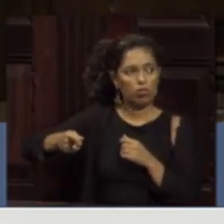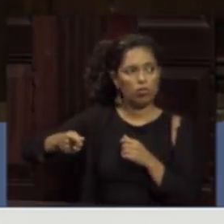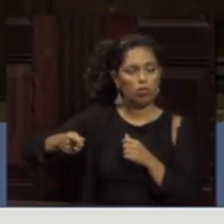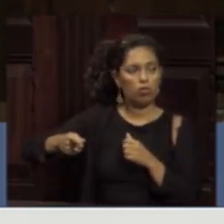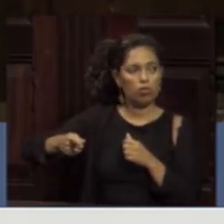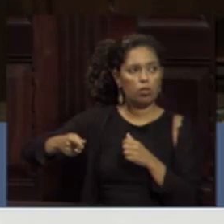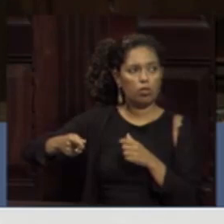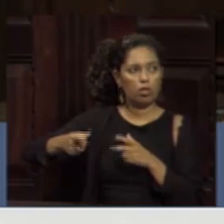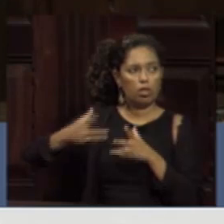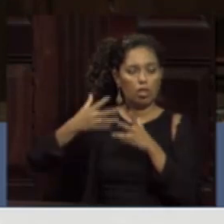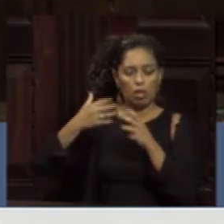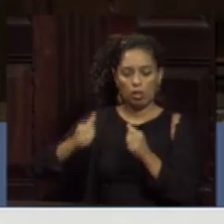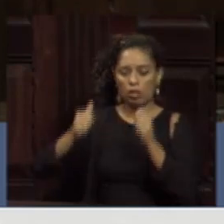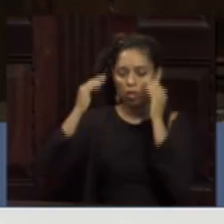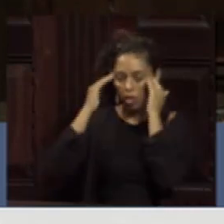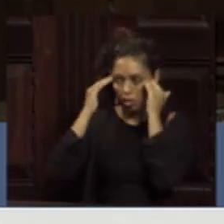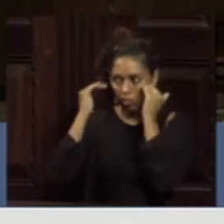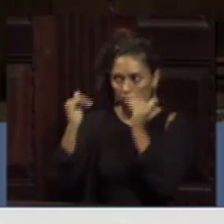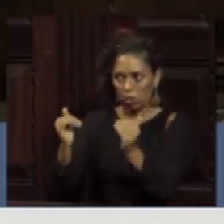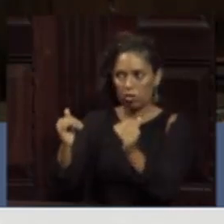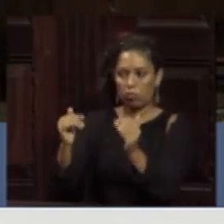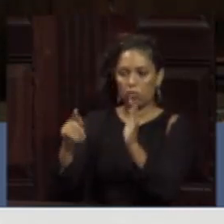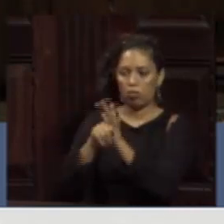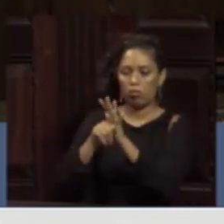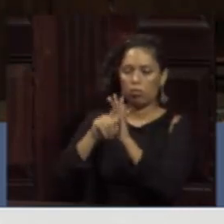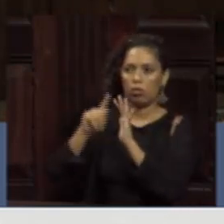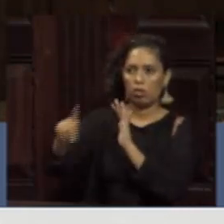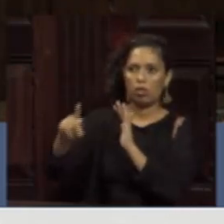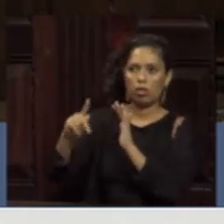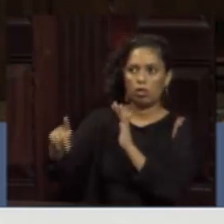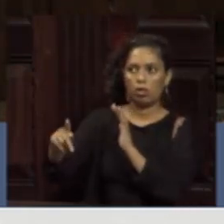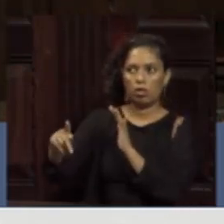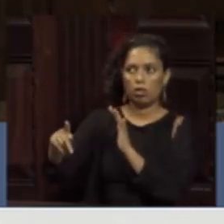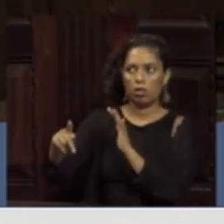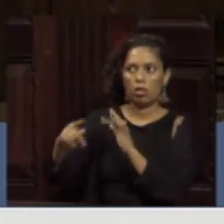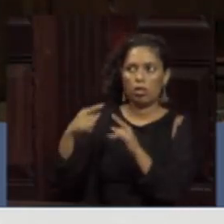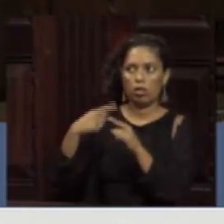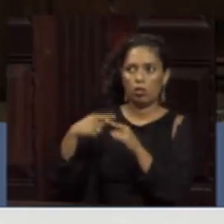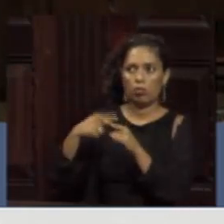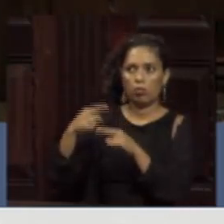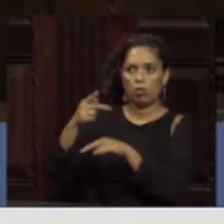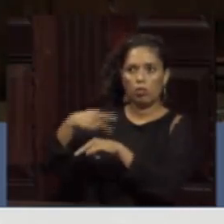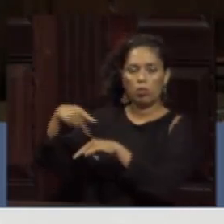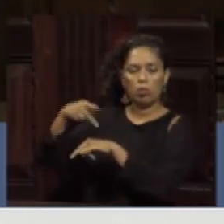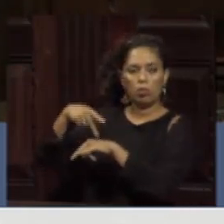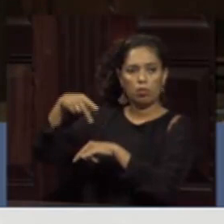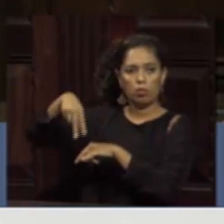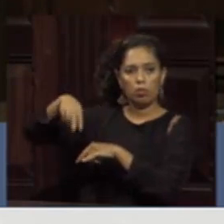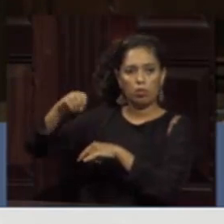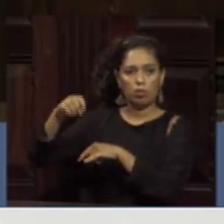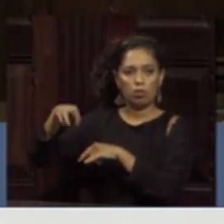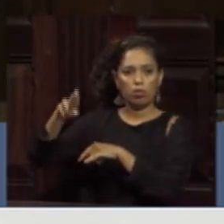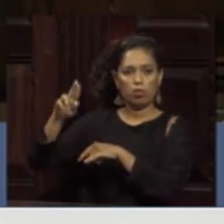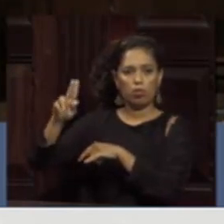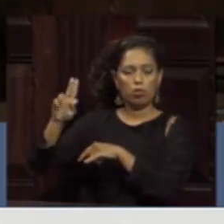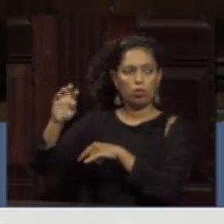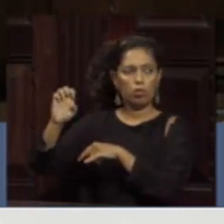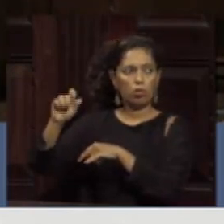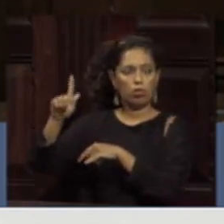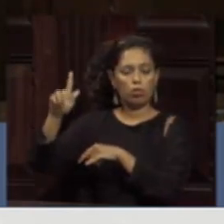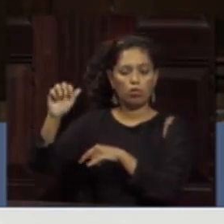assuma as suas responsabilidades, já que a Noruega é considerada um dos, uma espécie de paraíso ambiental.